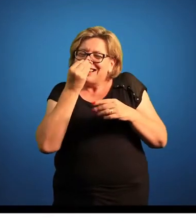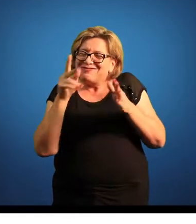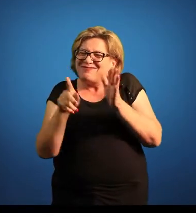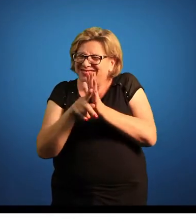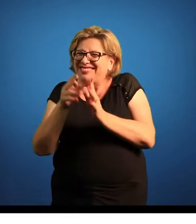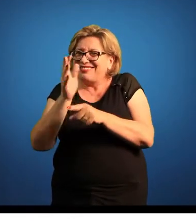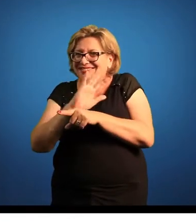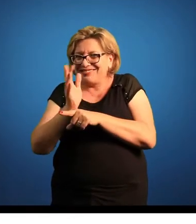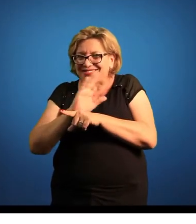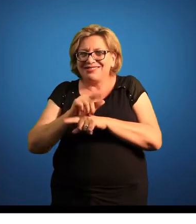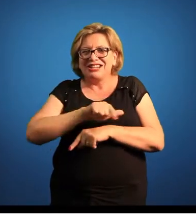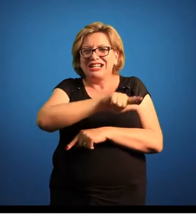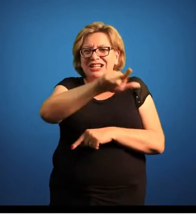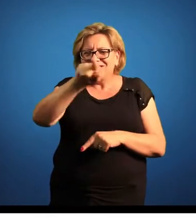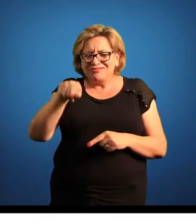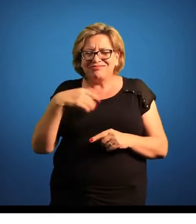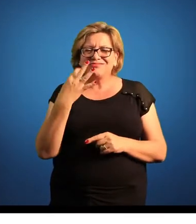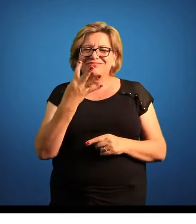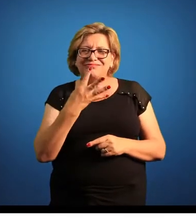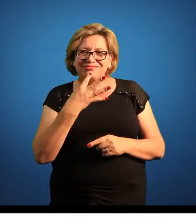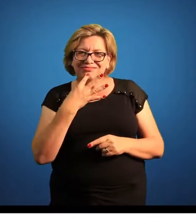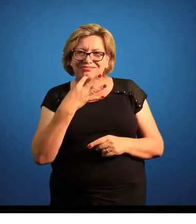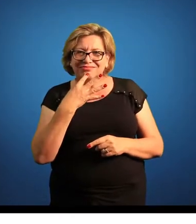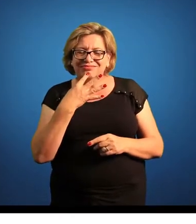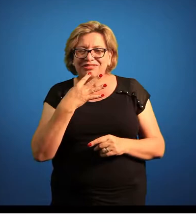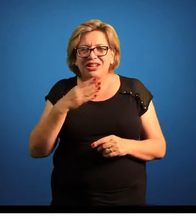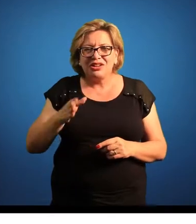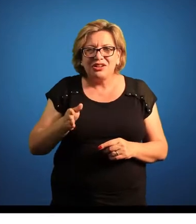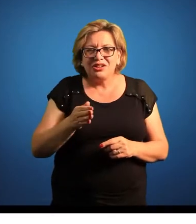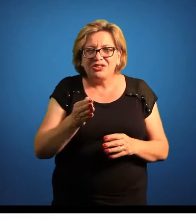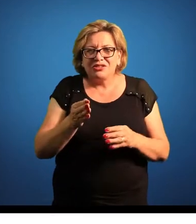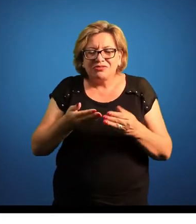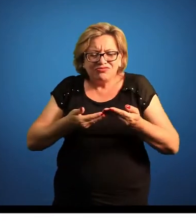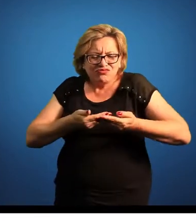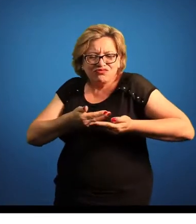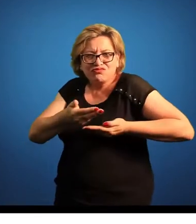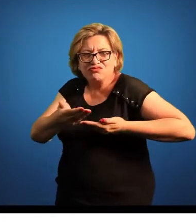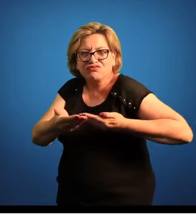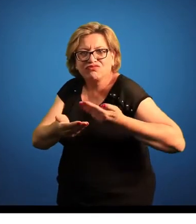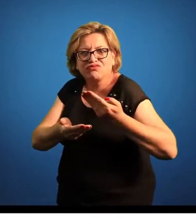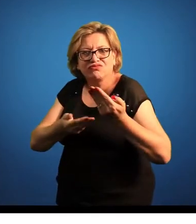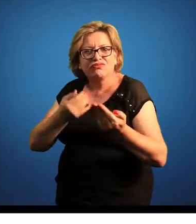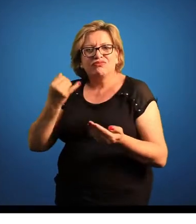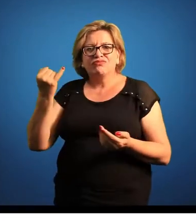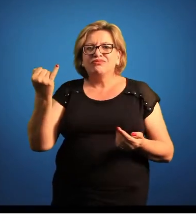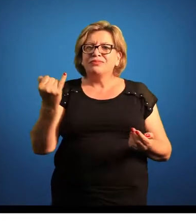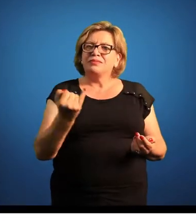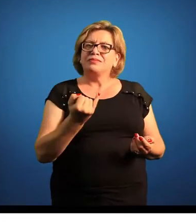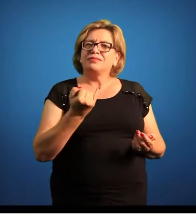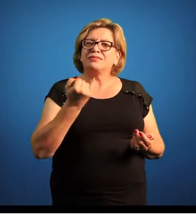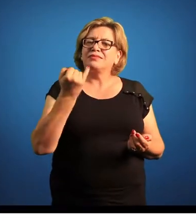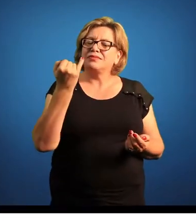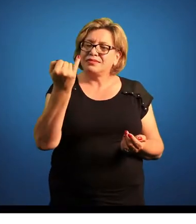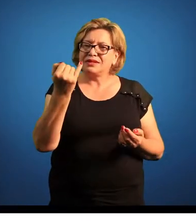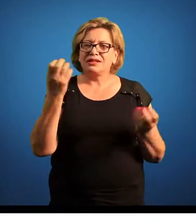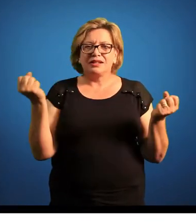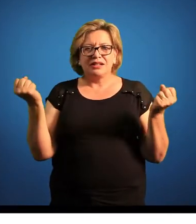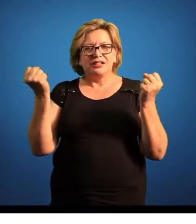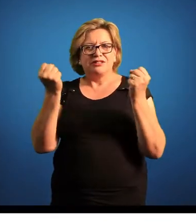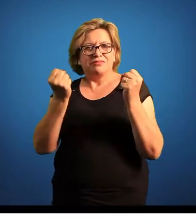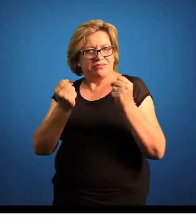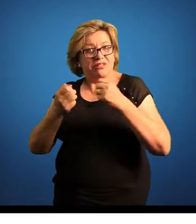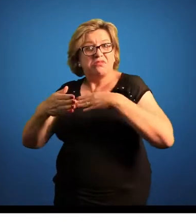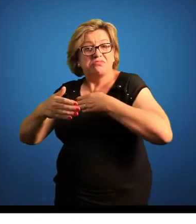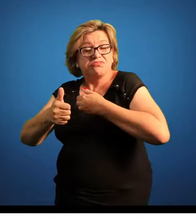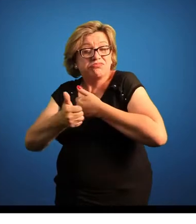pelo Nemo, né? O filme do Procurando Nemo, o peixe palhaço, ele tem uma interação ecológica muito interessante com as anêmonas, onde ele pode se